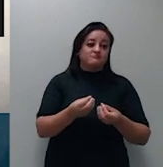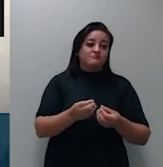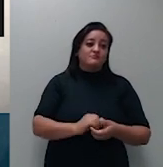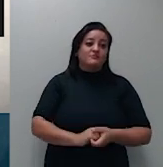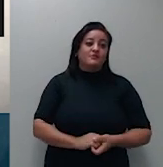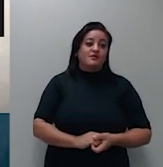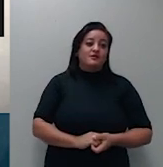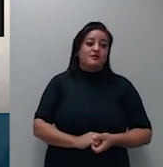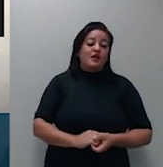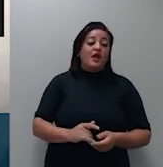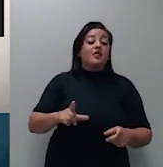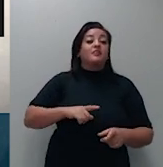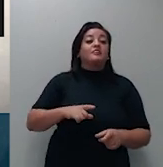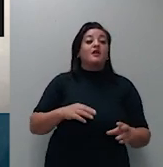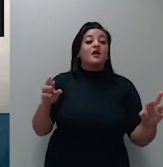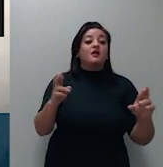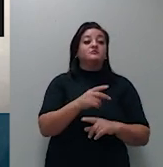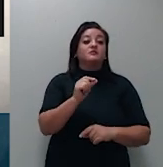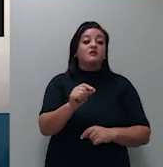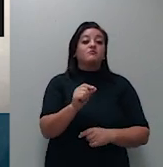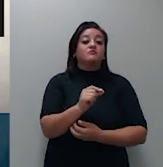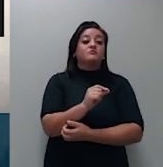do do